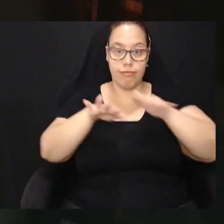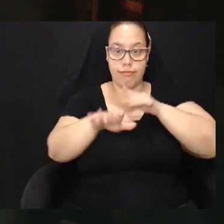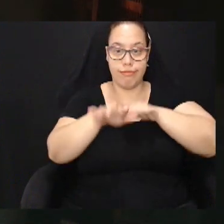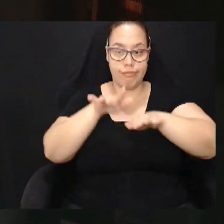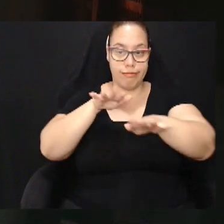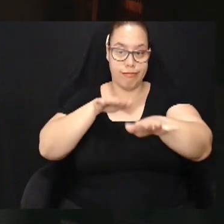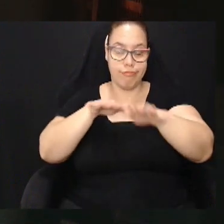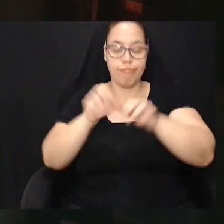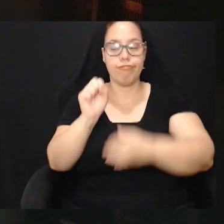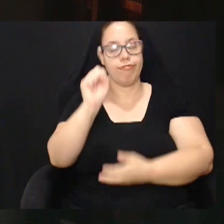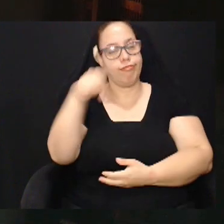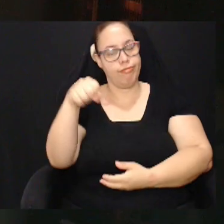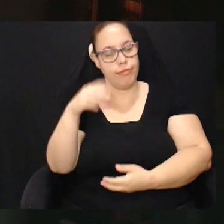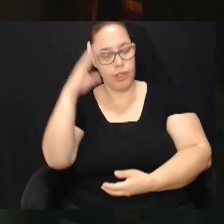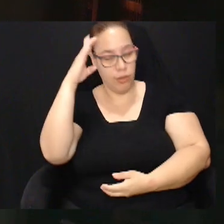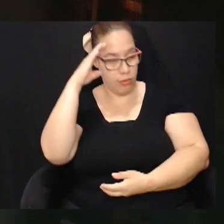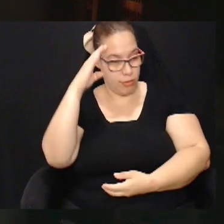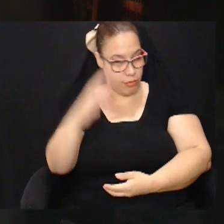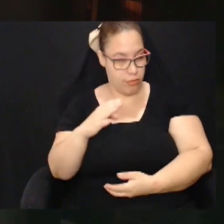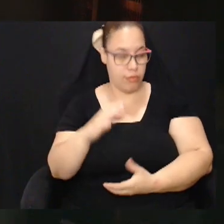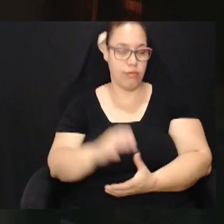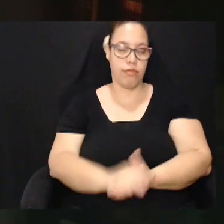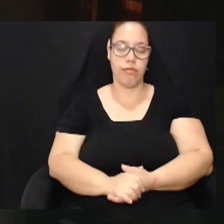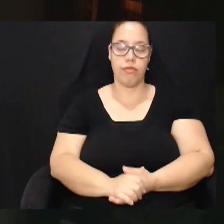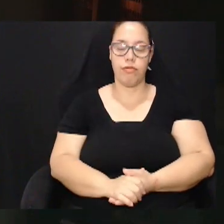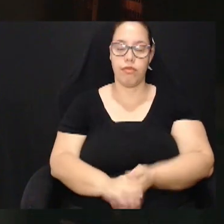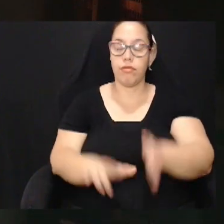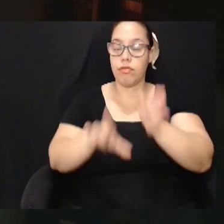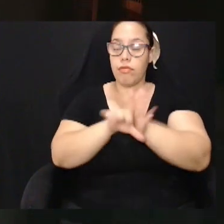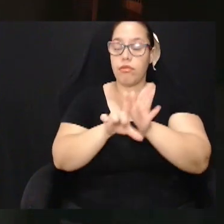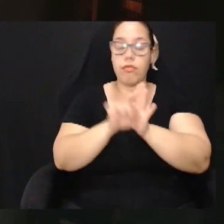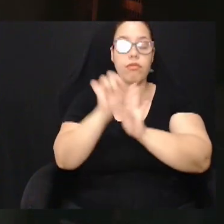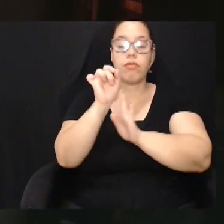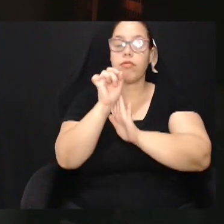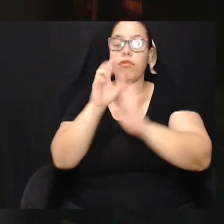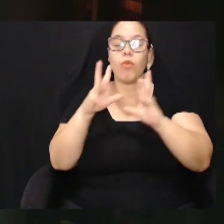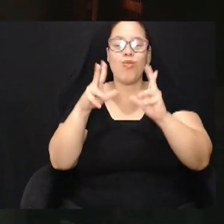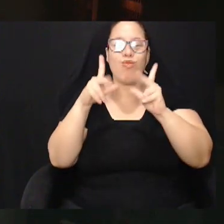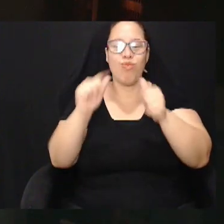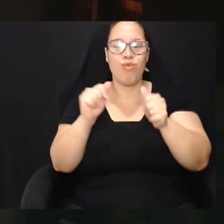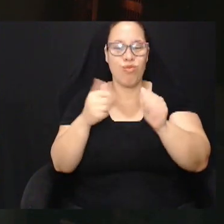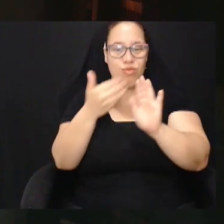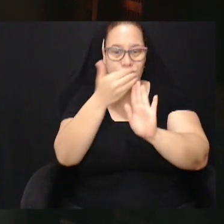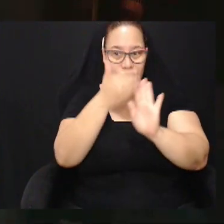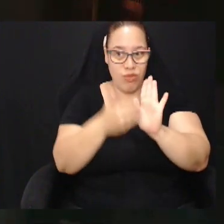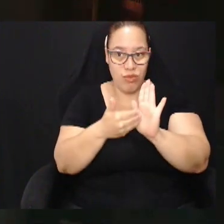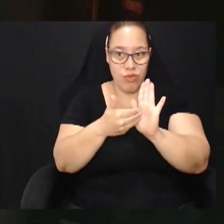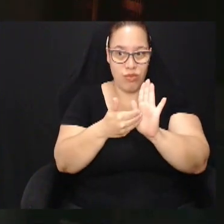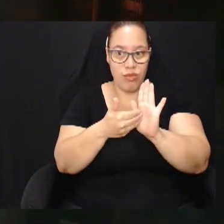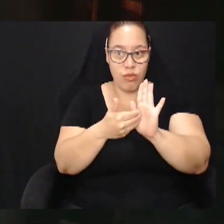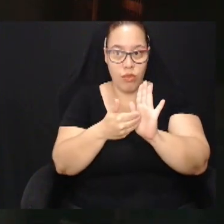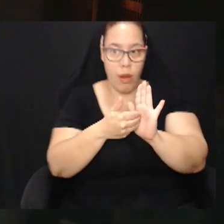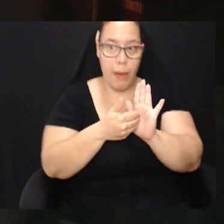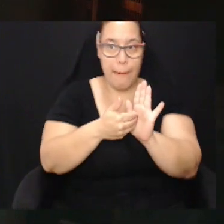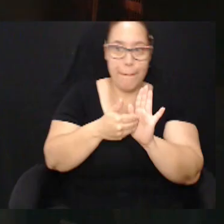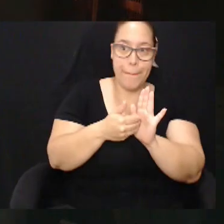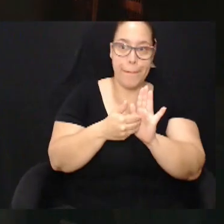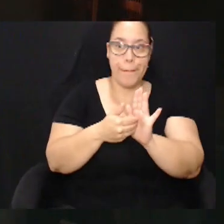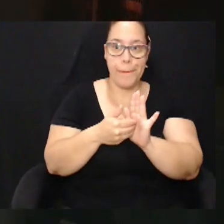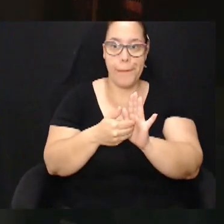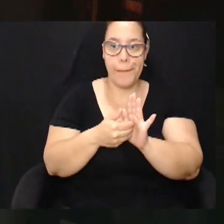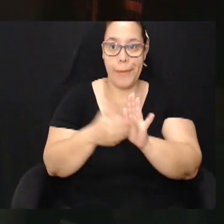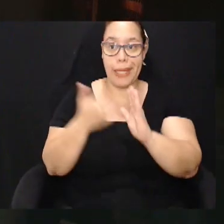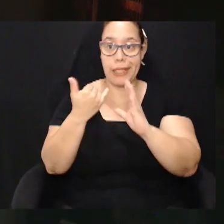ponto principal dessa lei é que todas as imagens capturadas por esses equipamentos, elas devem ser enviadas